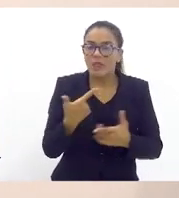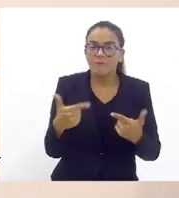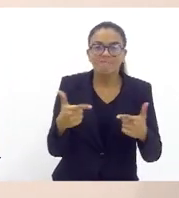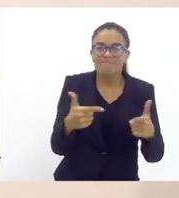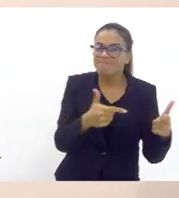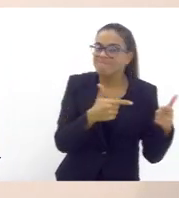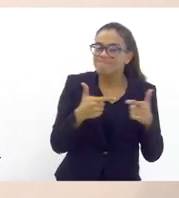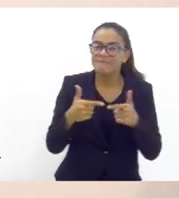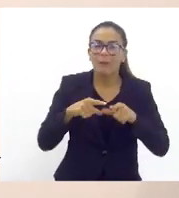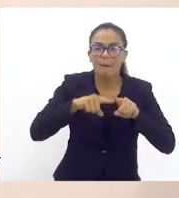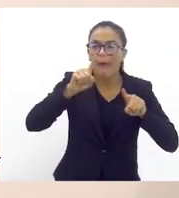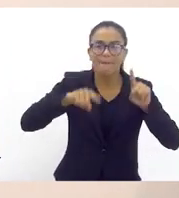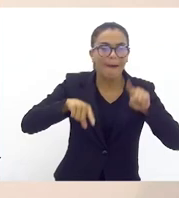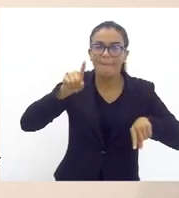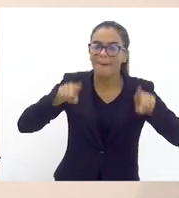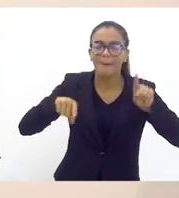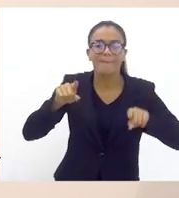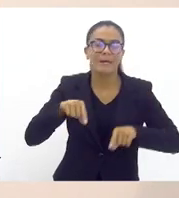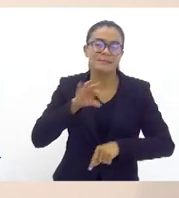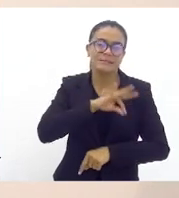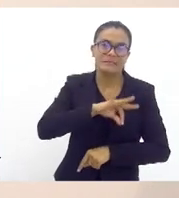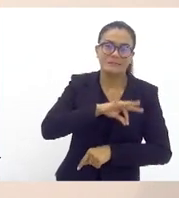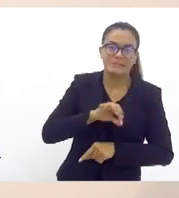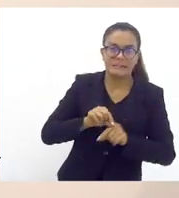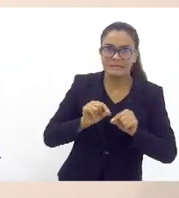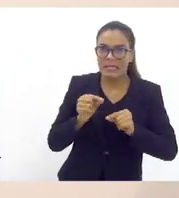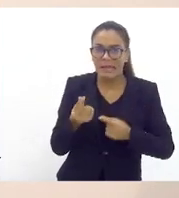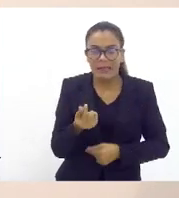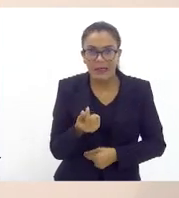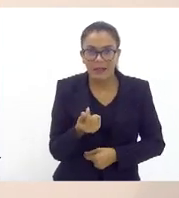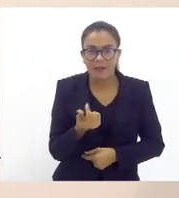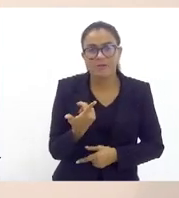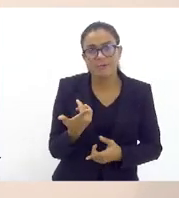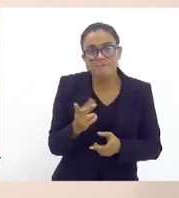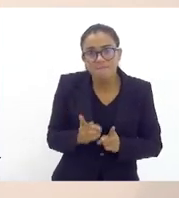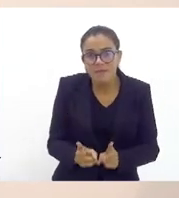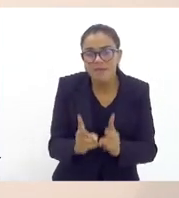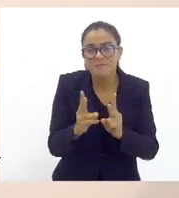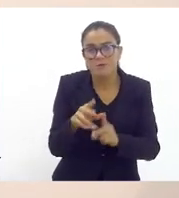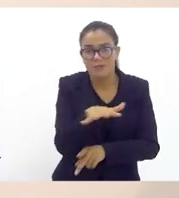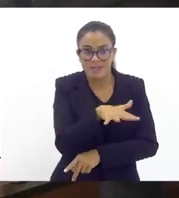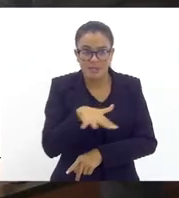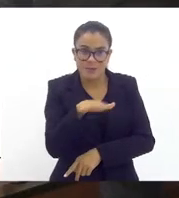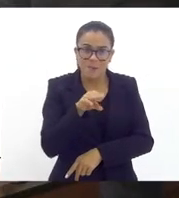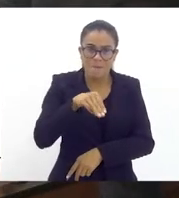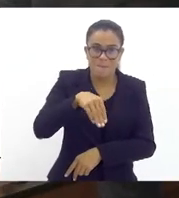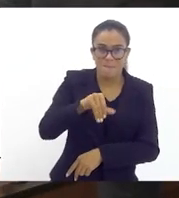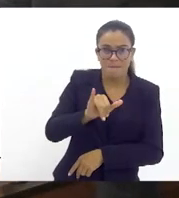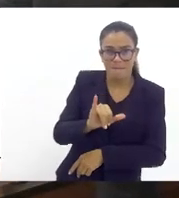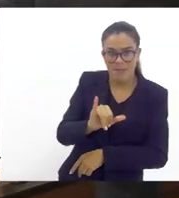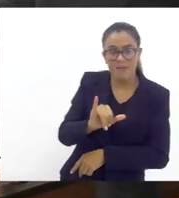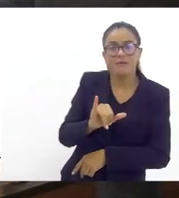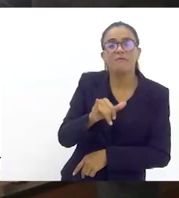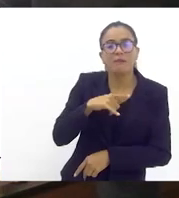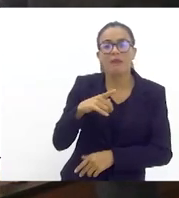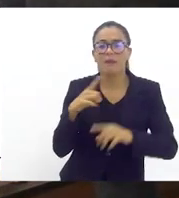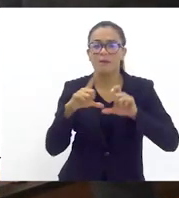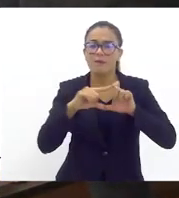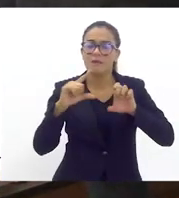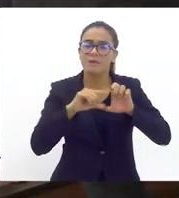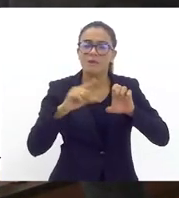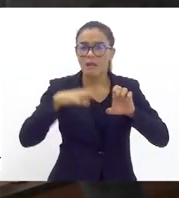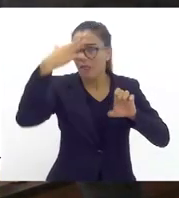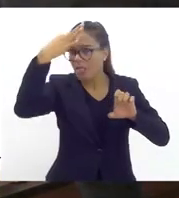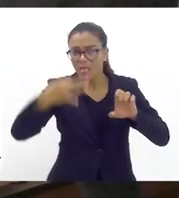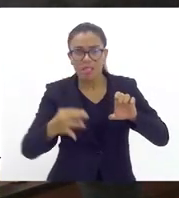uma sazonalidade muito grande. Então, e ainda assim, nessas questões do MEI, muitos empreendedores não entendem